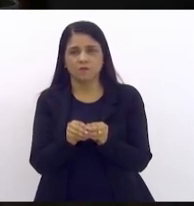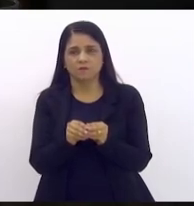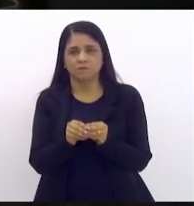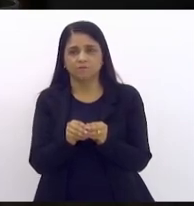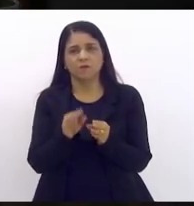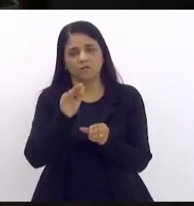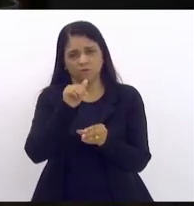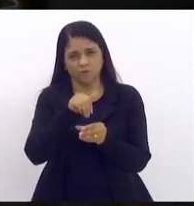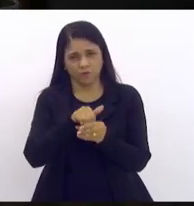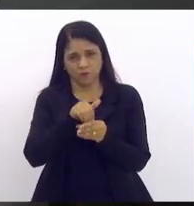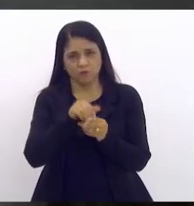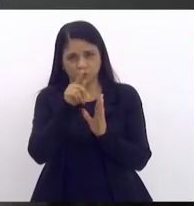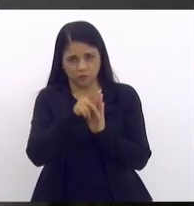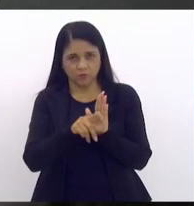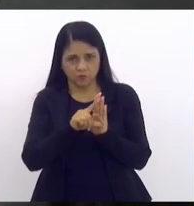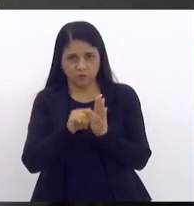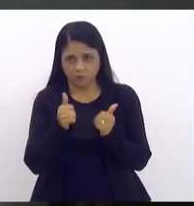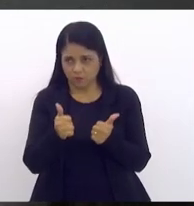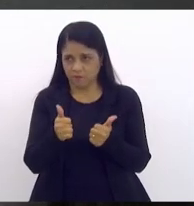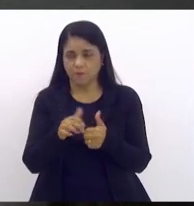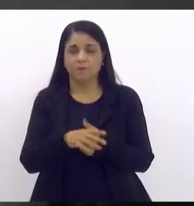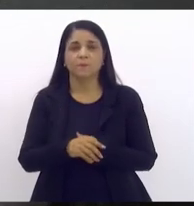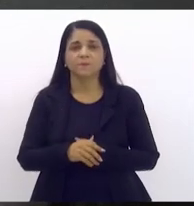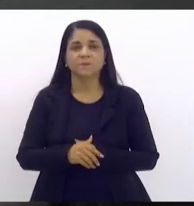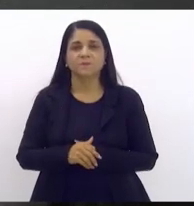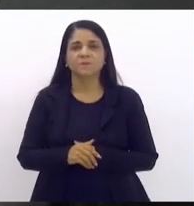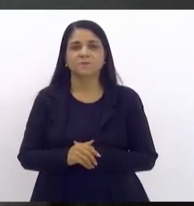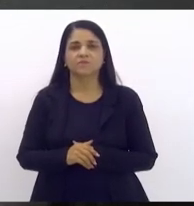a votação desse projeto.